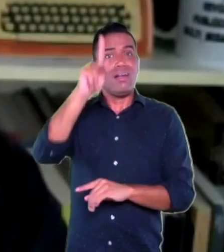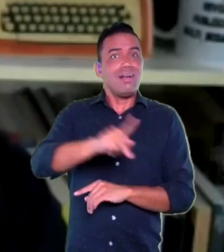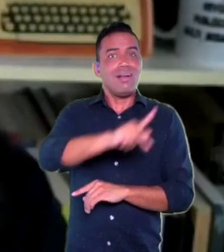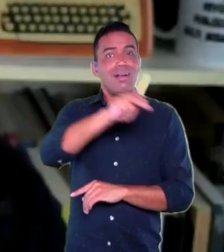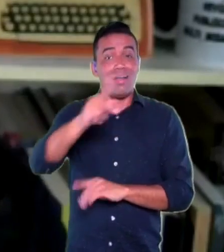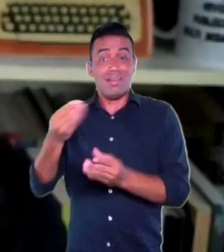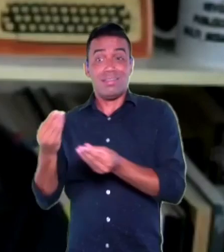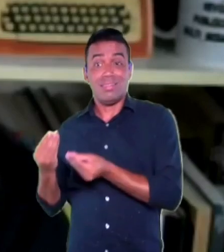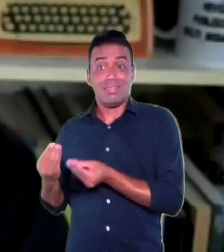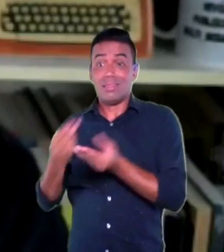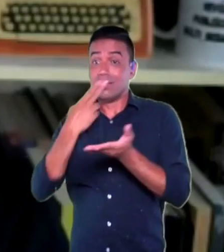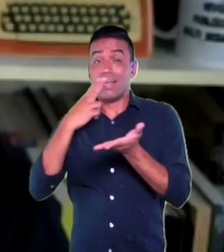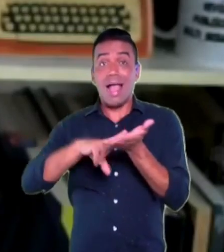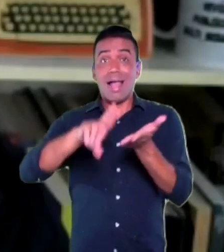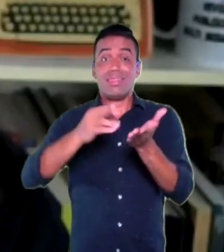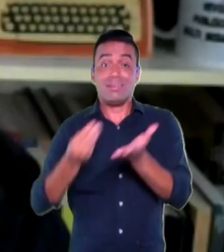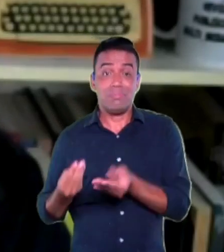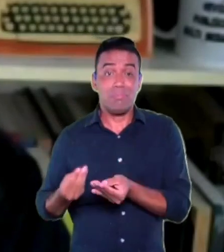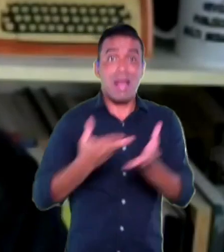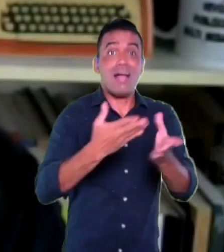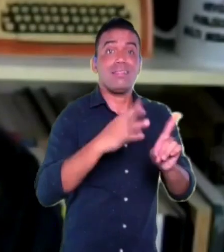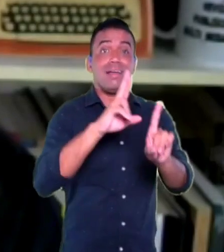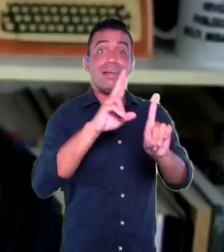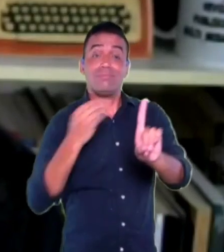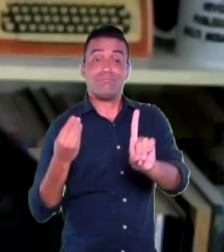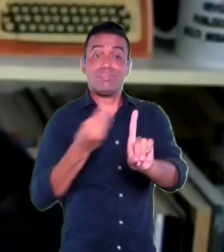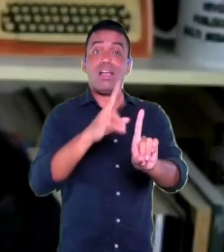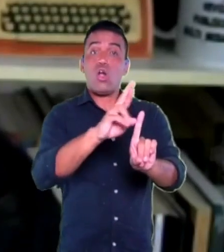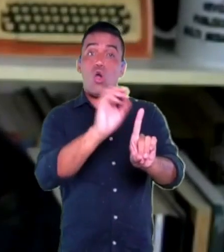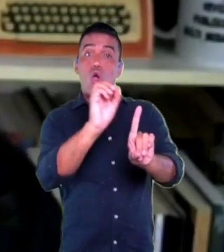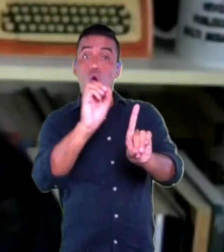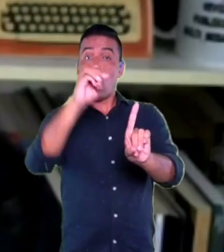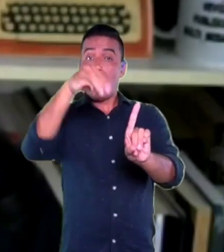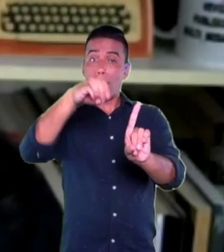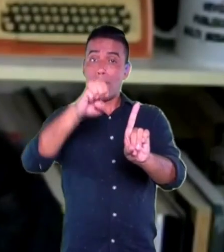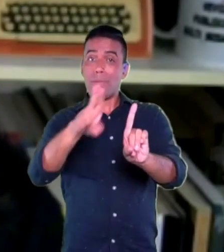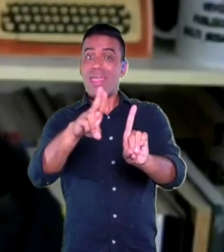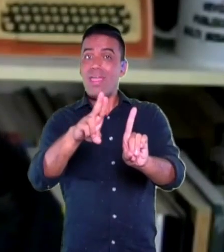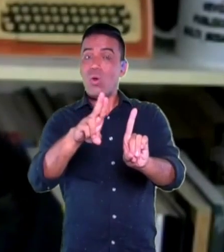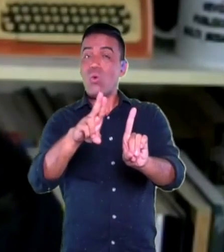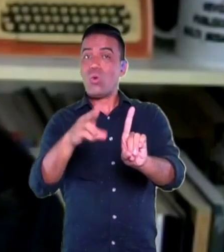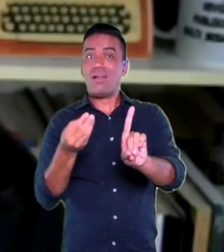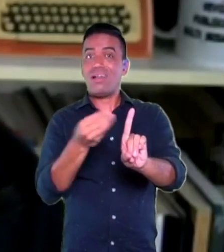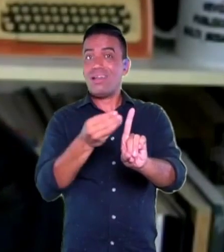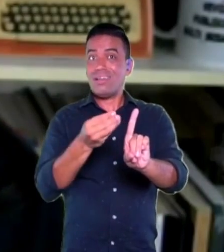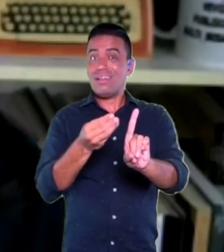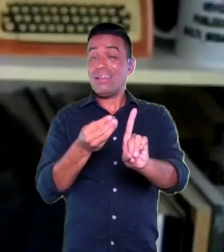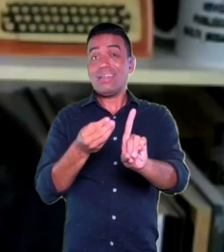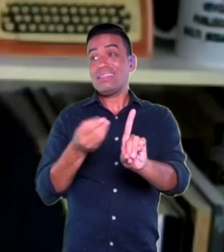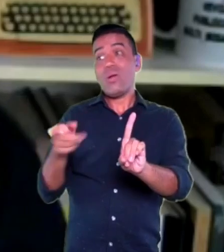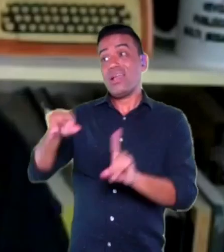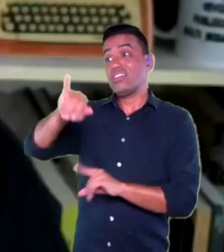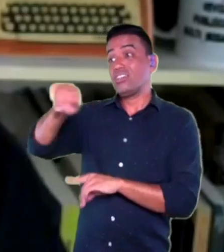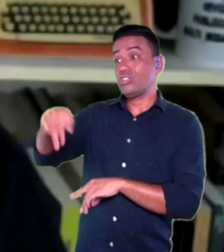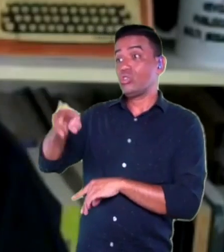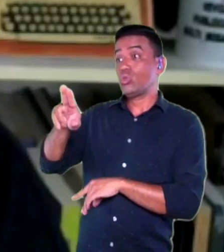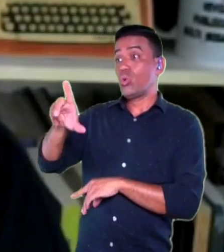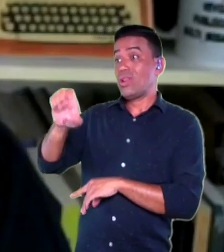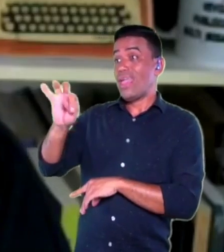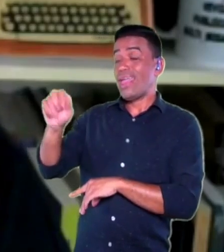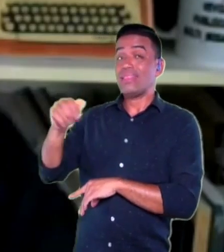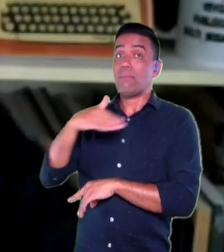para o Romeu e a mensagem não chega. E aí o Romeu não fica sabendo que a Julieta está morta de